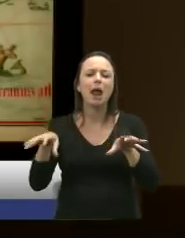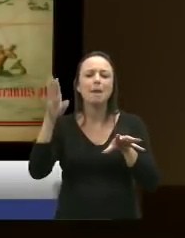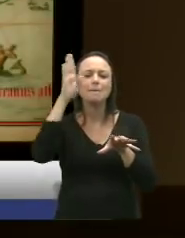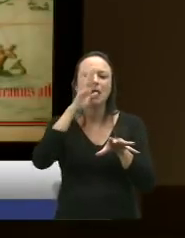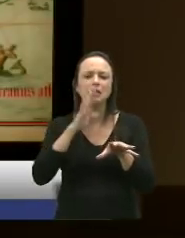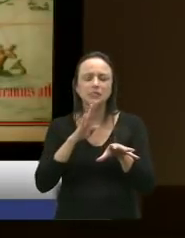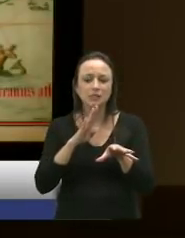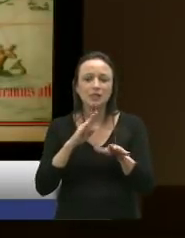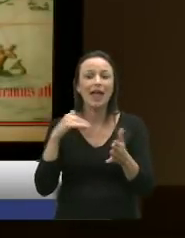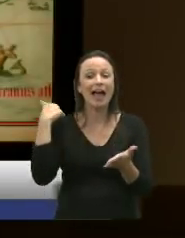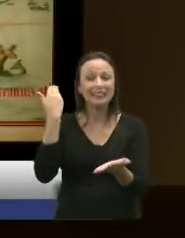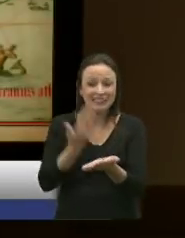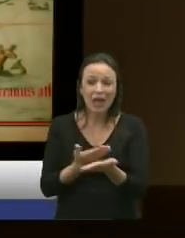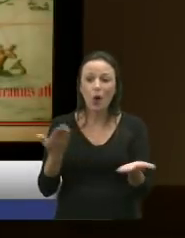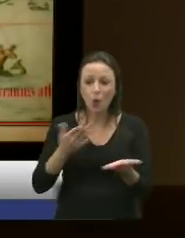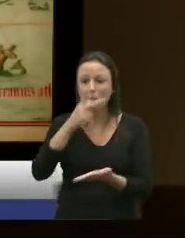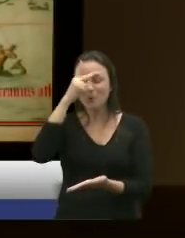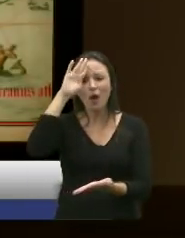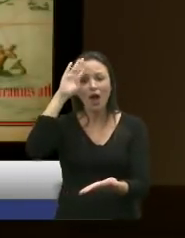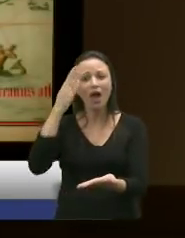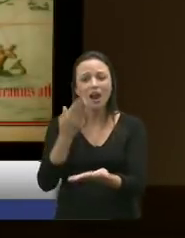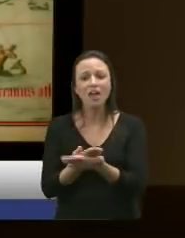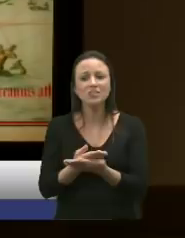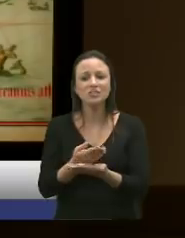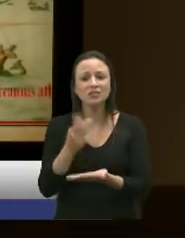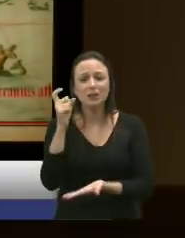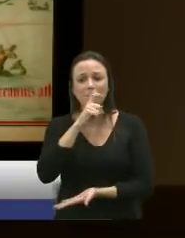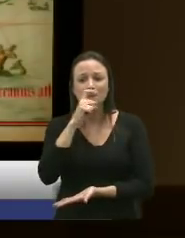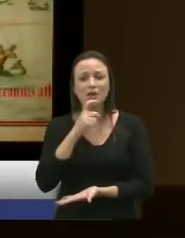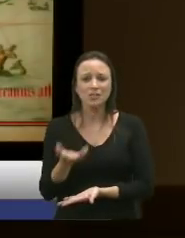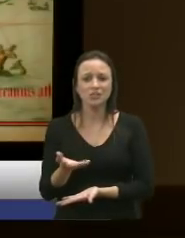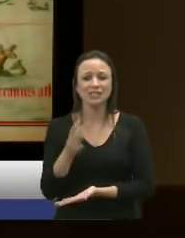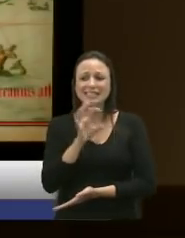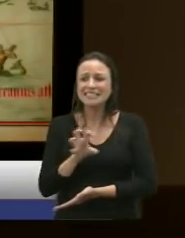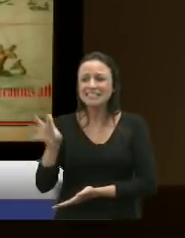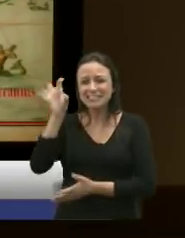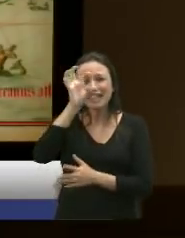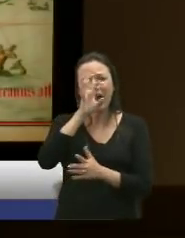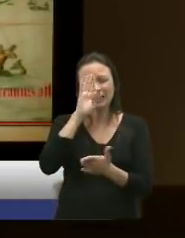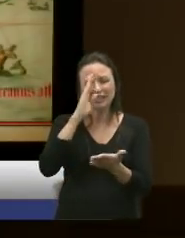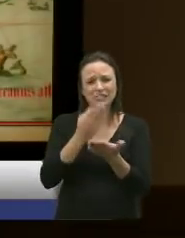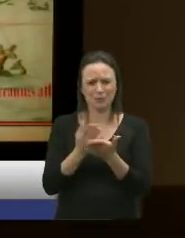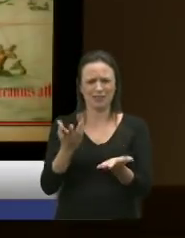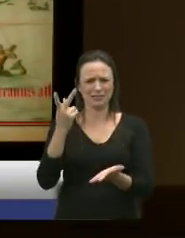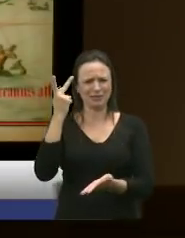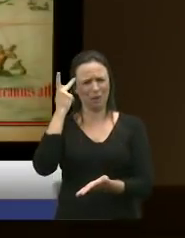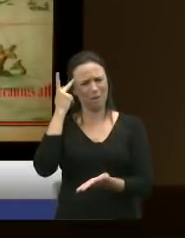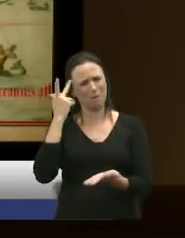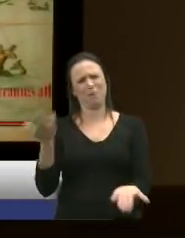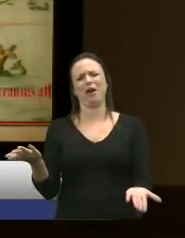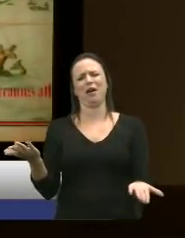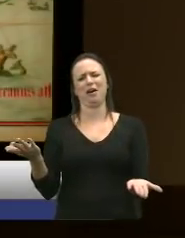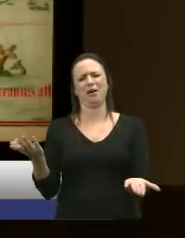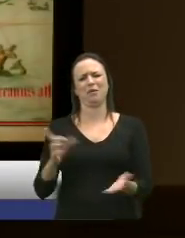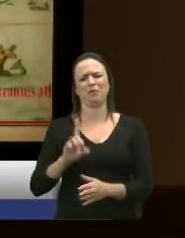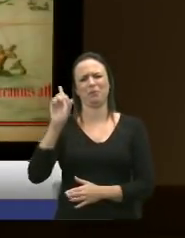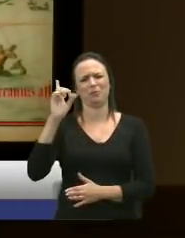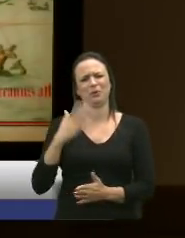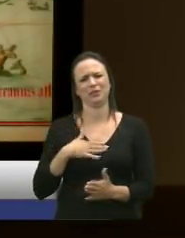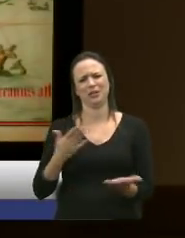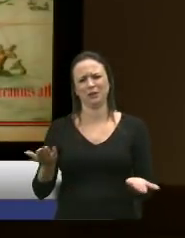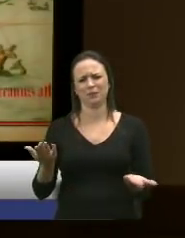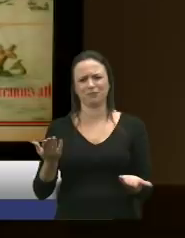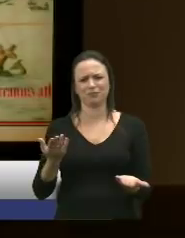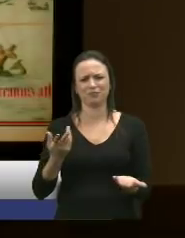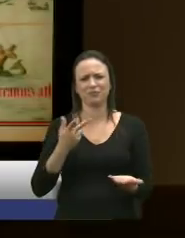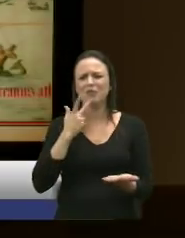acredita nisso até hoje em São Paulo. Nos outros estados é muito comum, agora em São Paulo, meu Deus. Assim como também falar, é uma